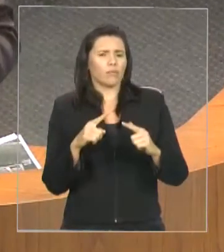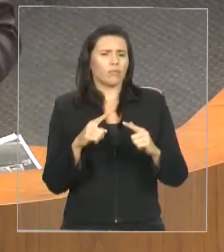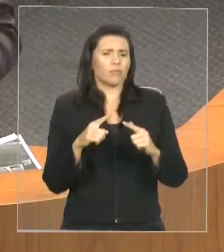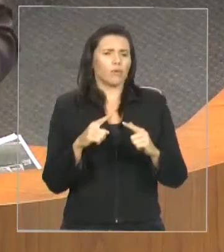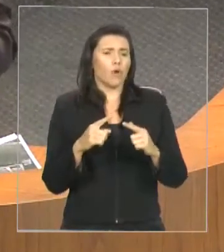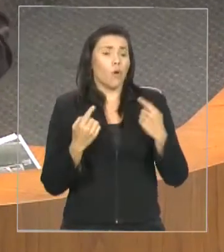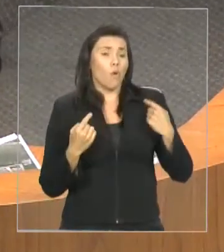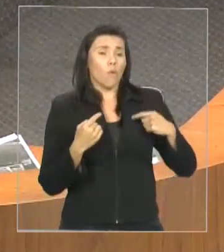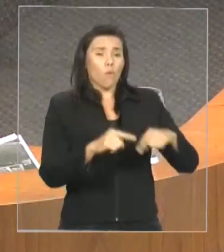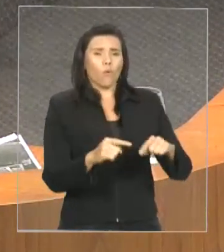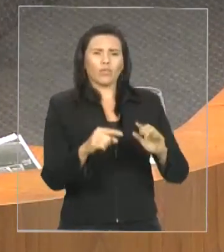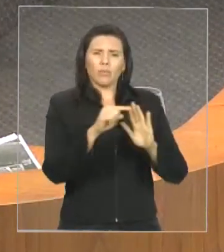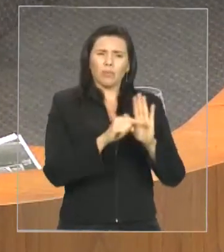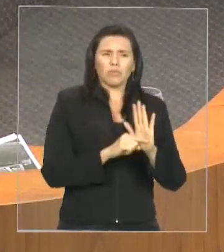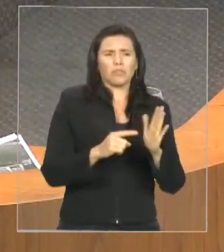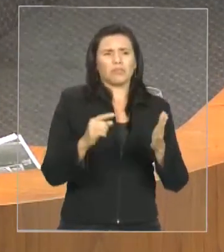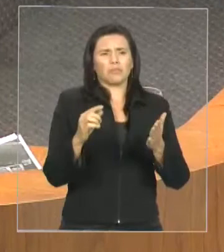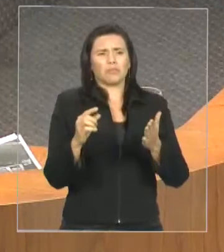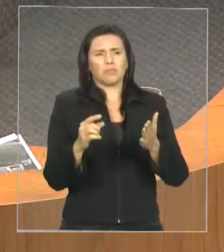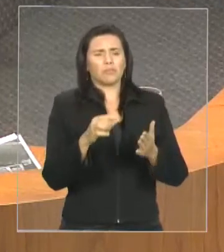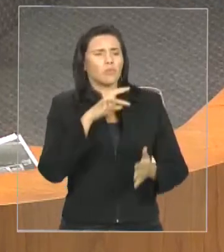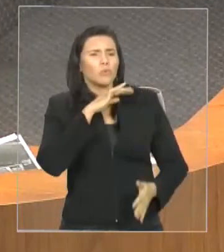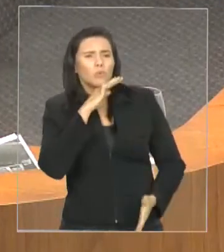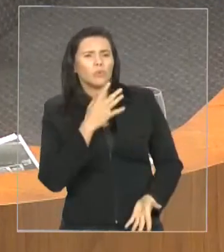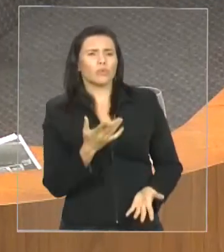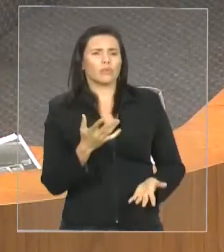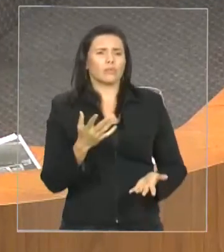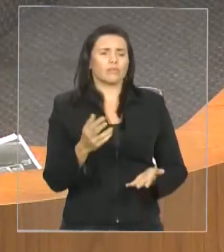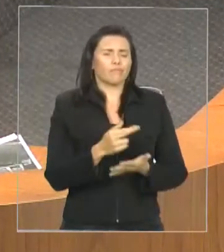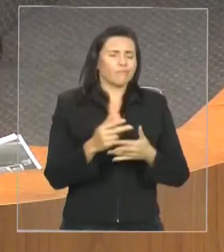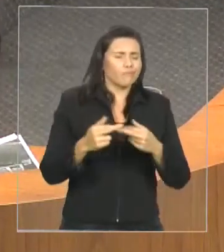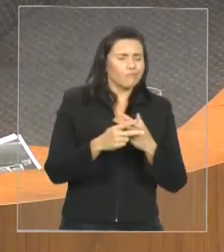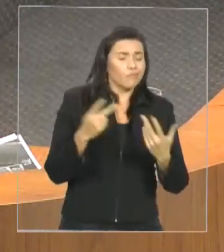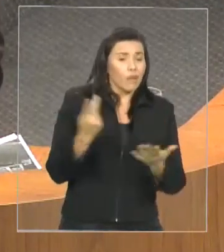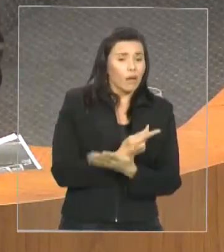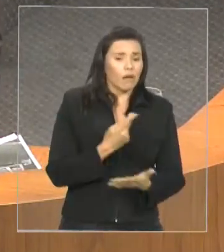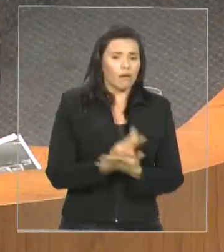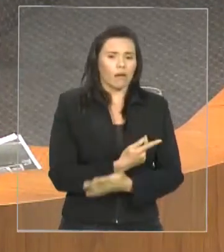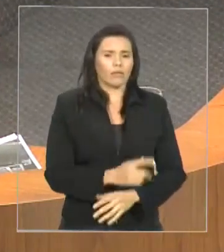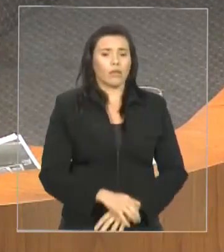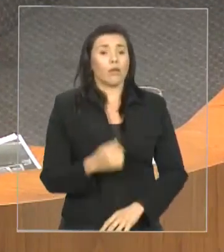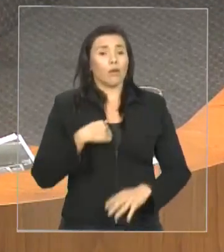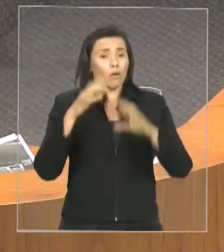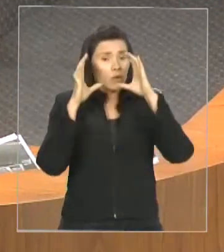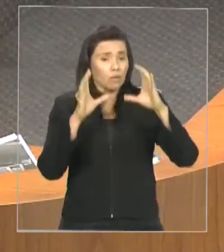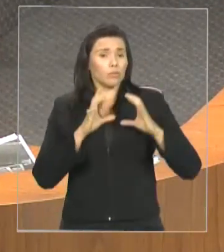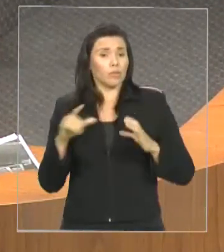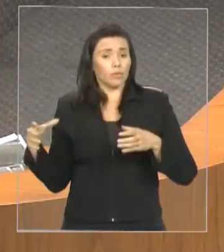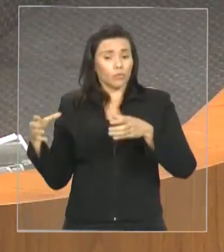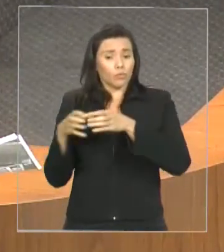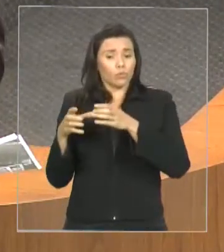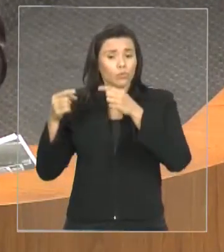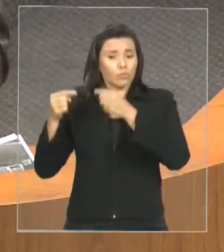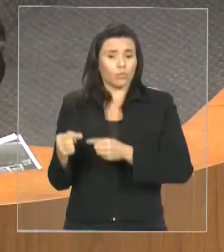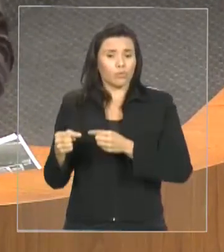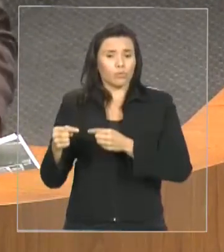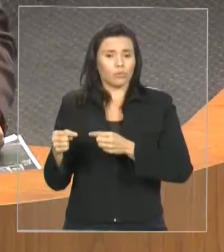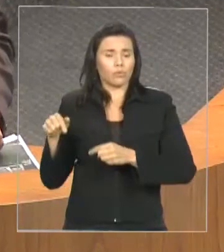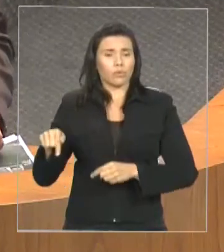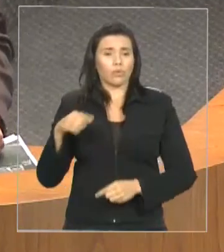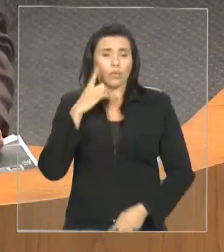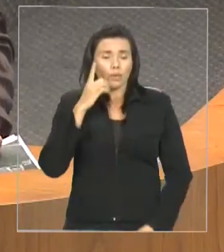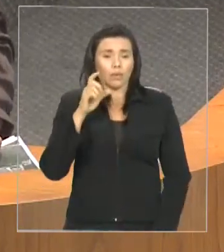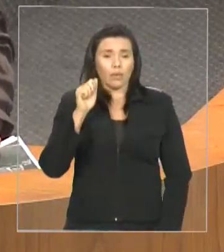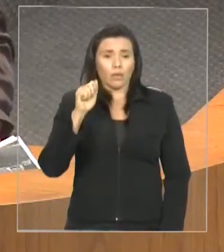e não oposição só por fazer. Respeito, inclusive, a oposição. O deputado André Moreira fez, inclusive, um pronunciamento até às vezes, achando